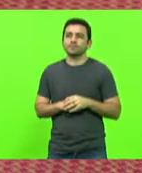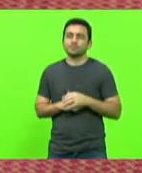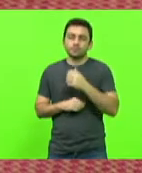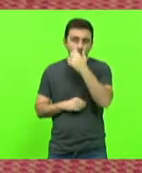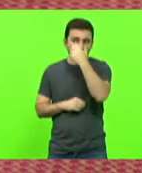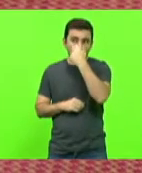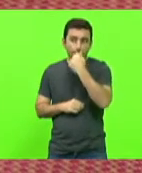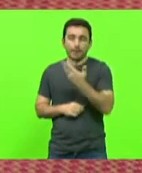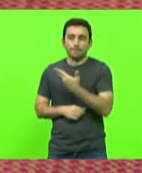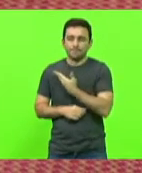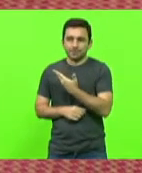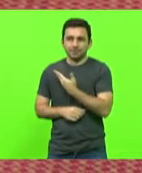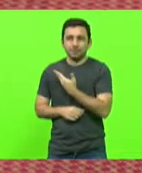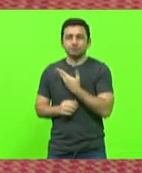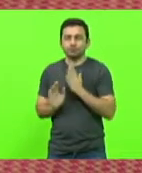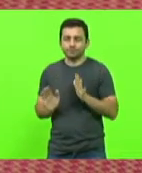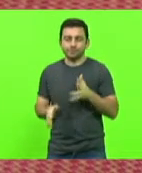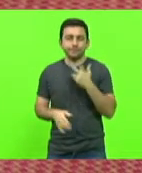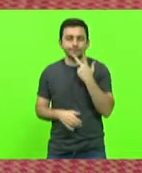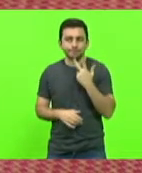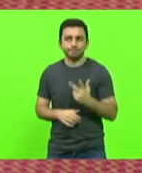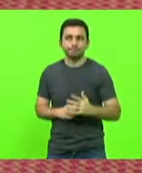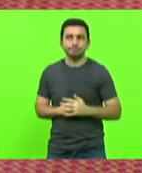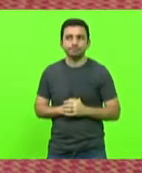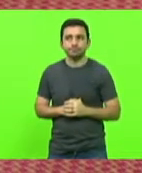nosso amigo lá, como eu já falei,